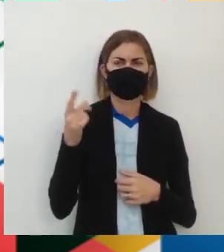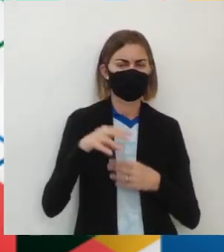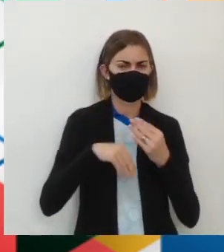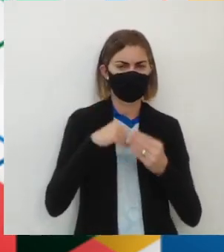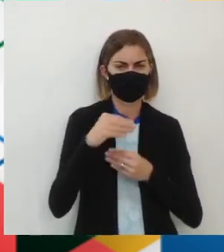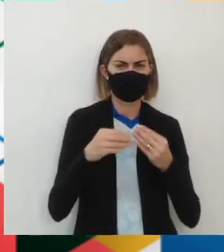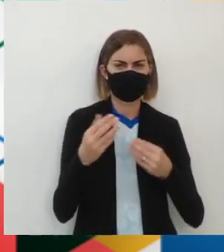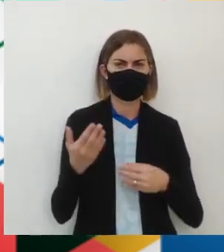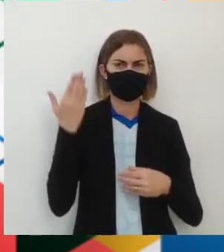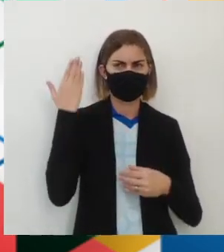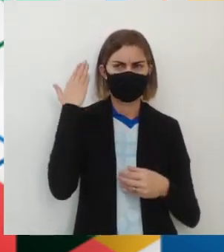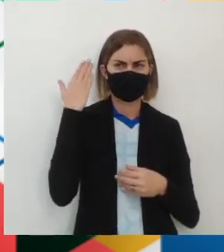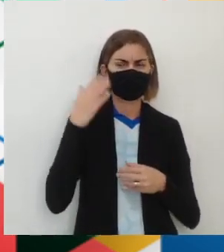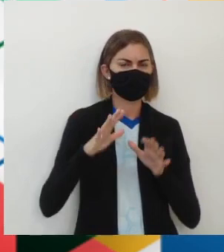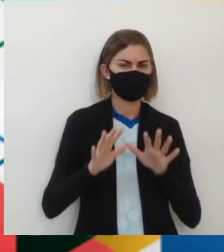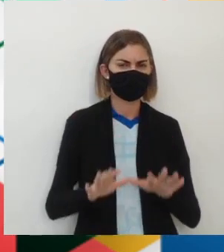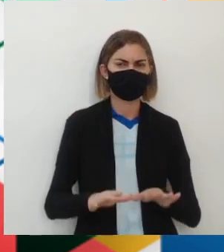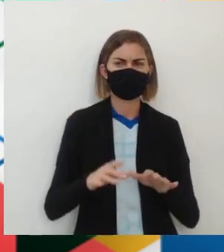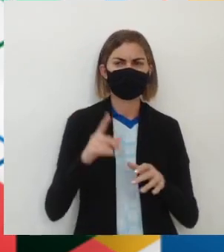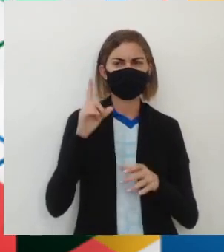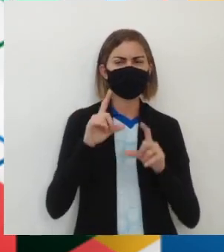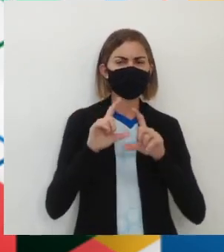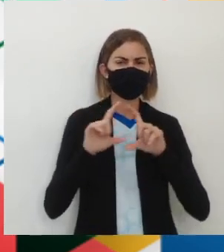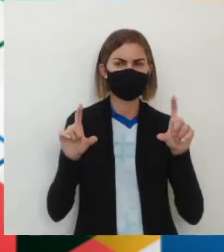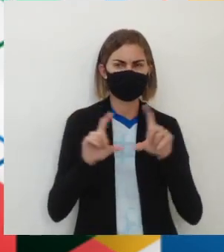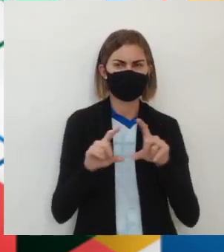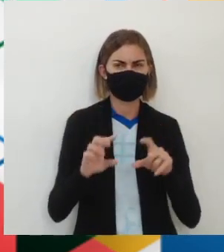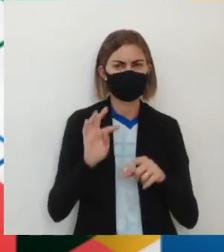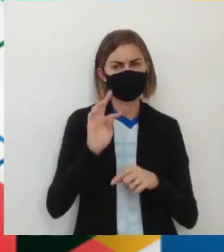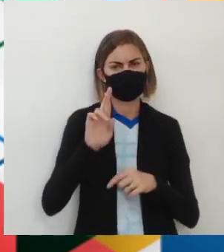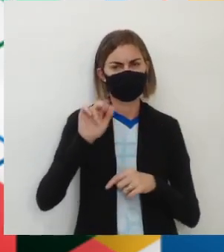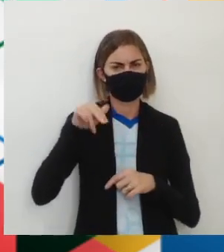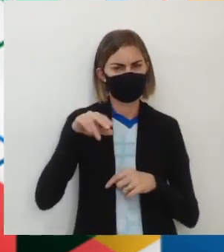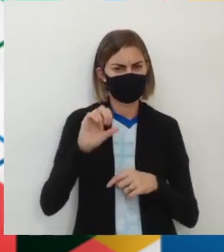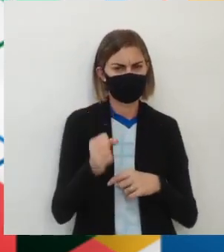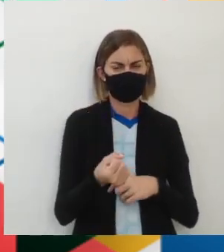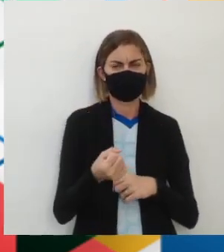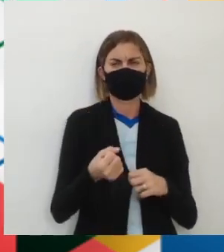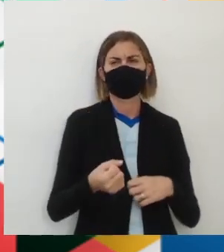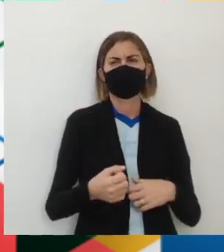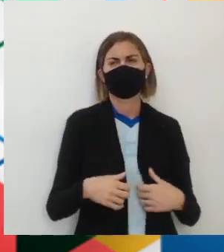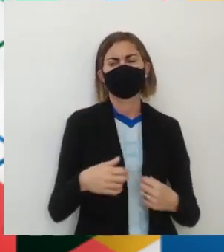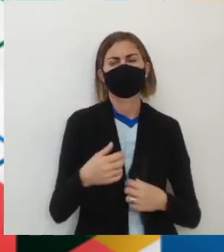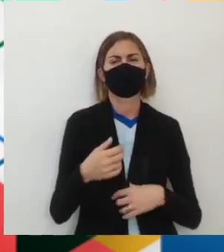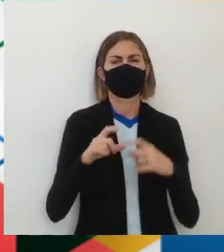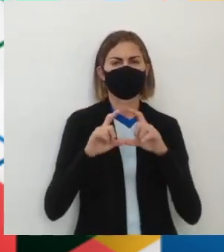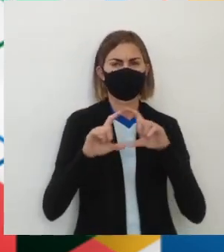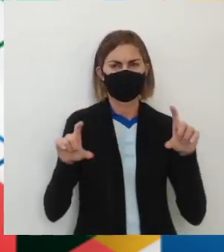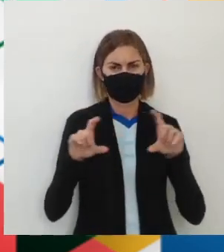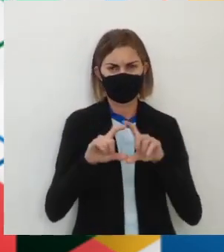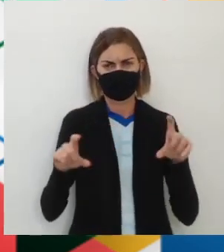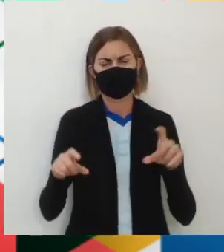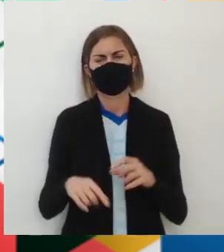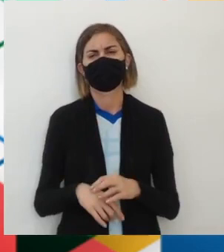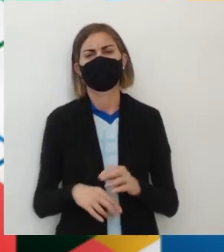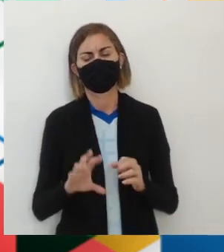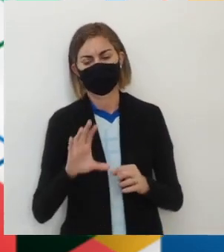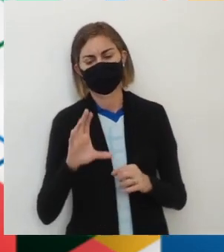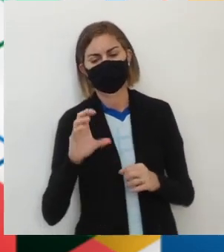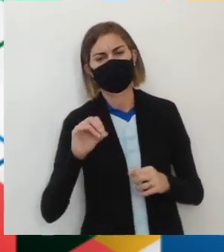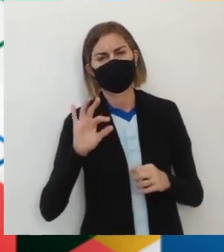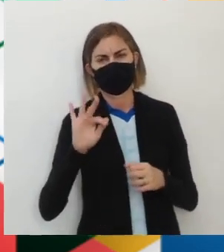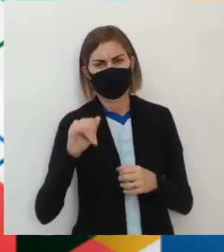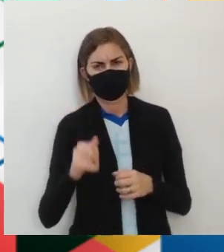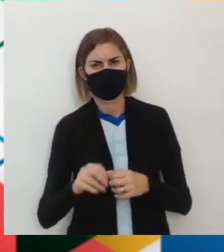reação acima está na configuração trans. Veja só, gente. Configuração trans ou